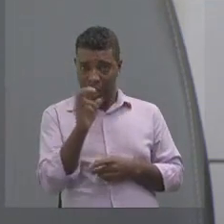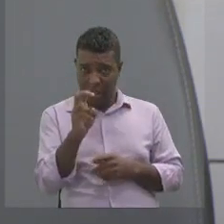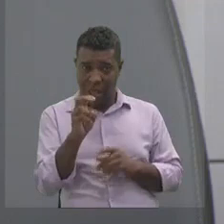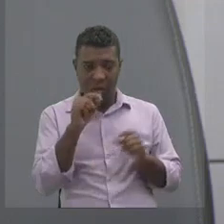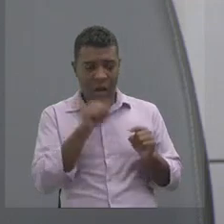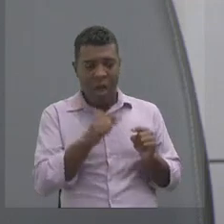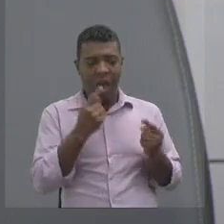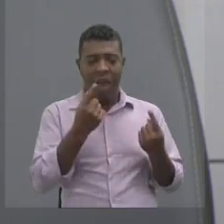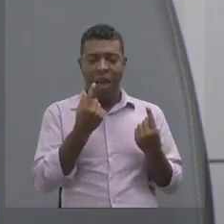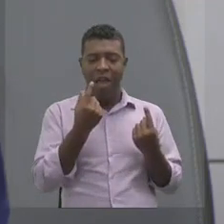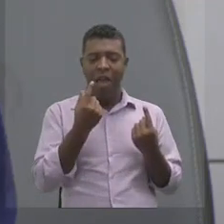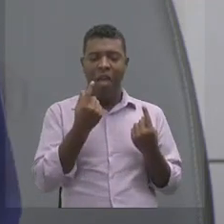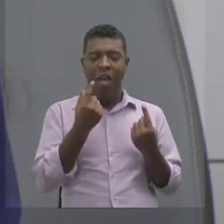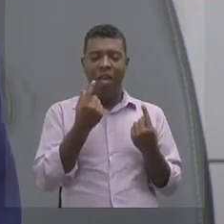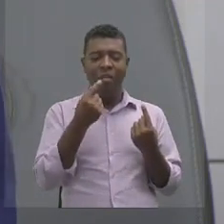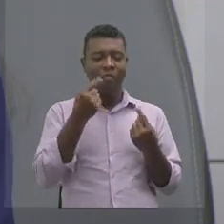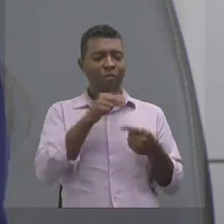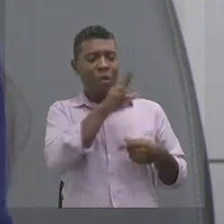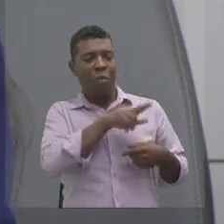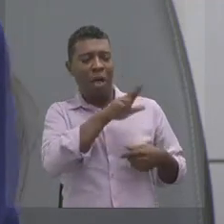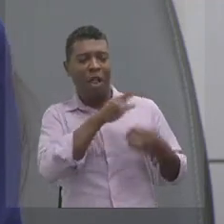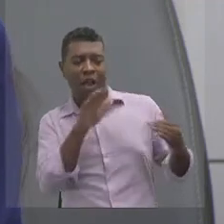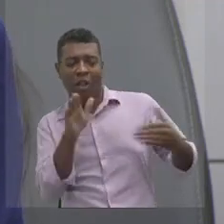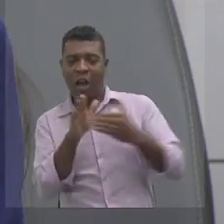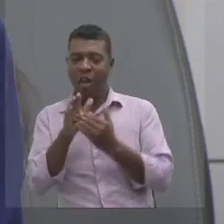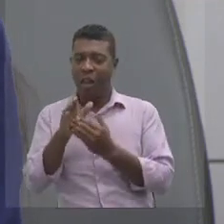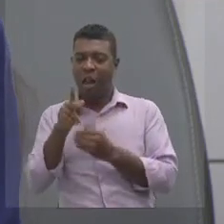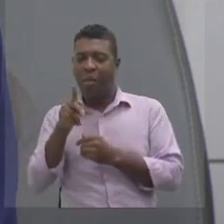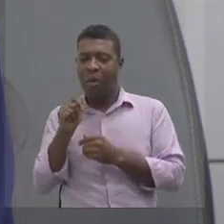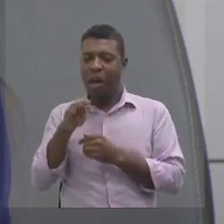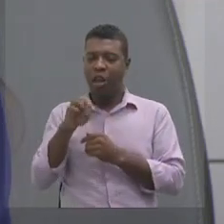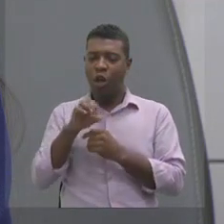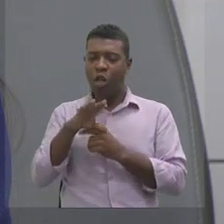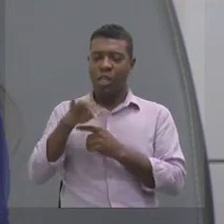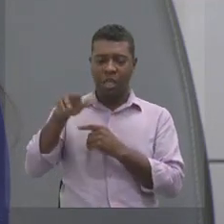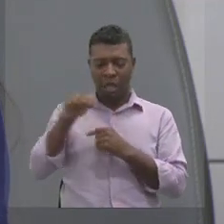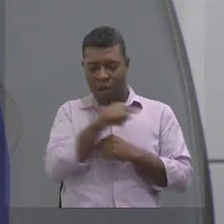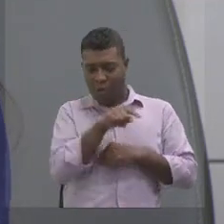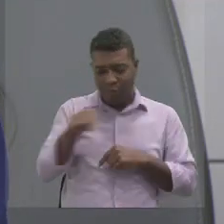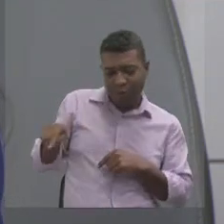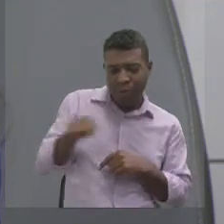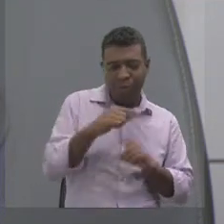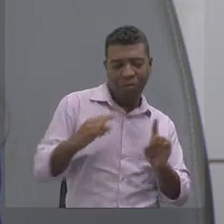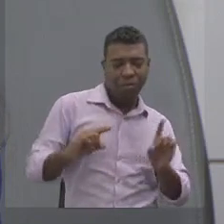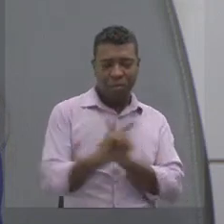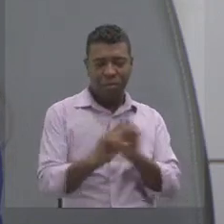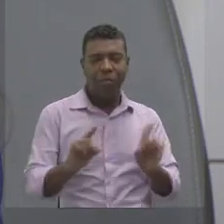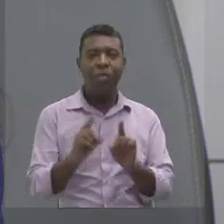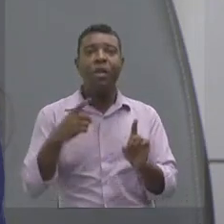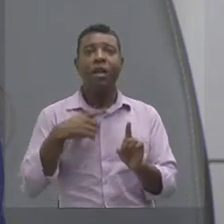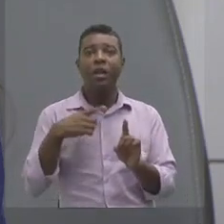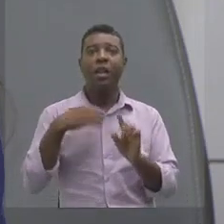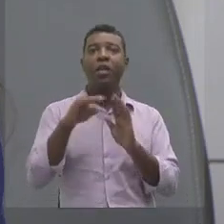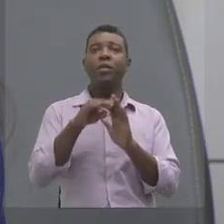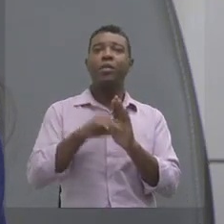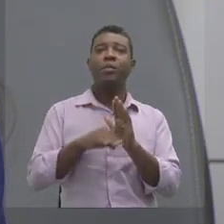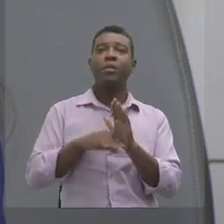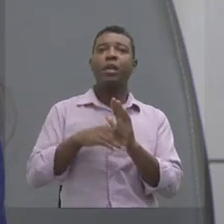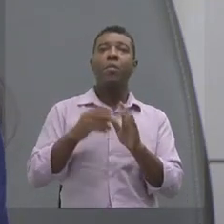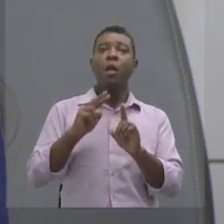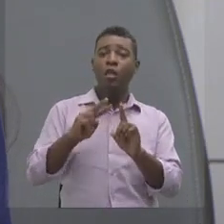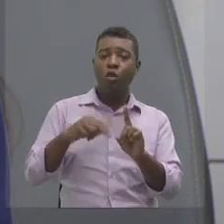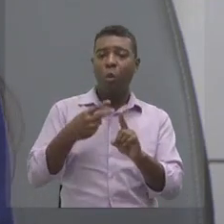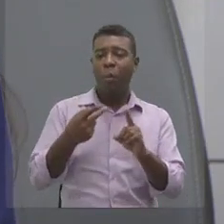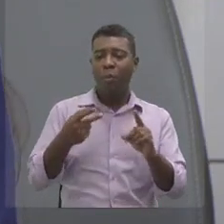passa por Iraí de Minas e que se estende também a Patos de Minas existe um programa de concessão de duplicação e